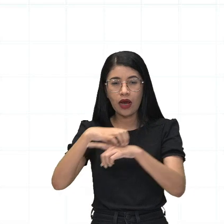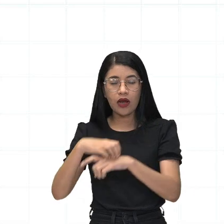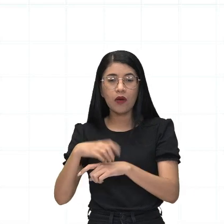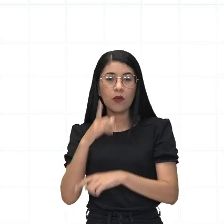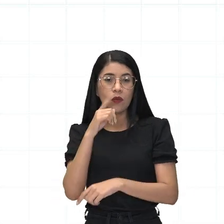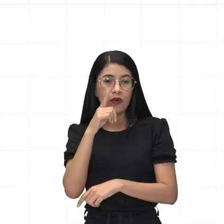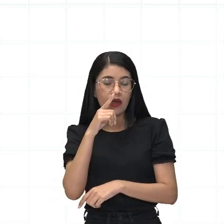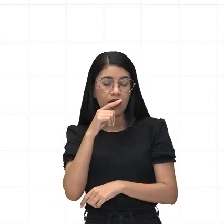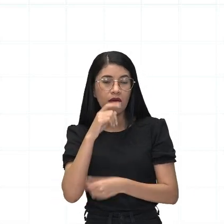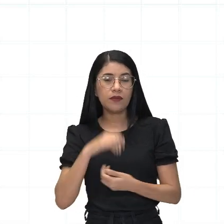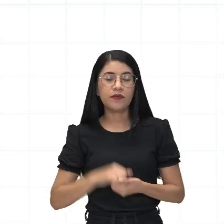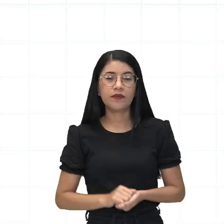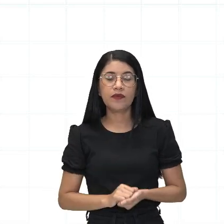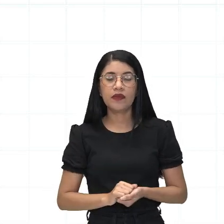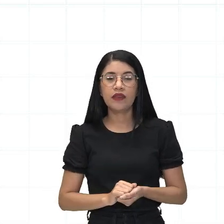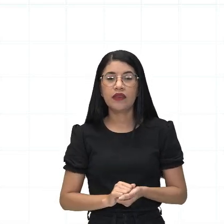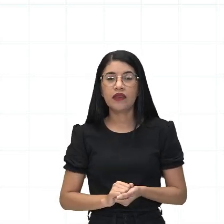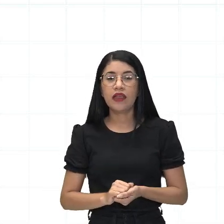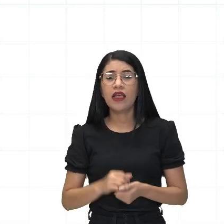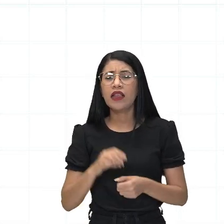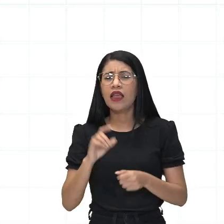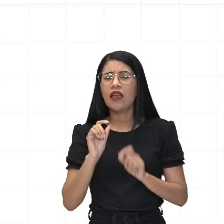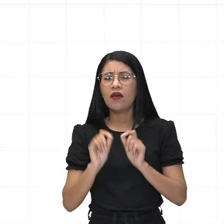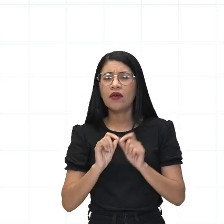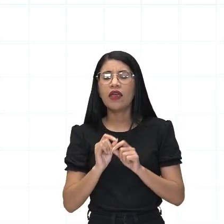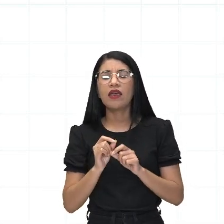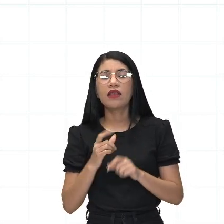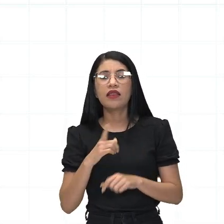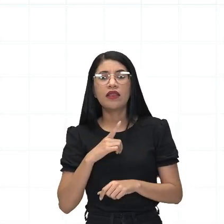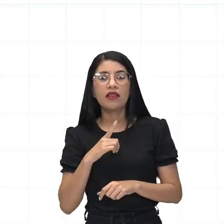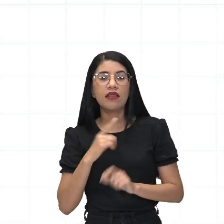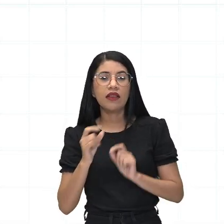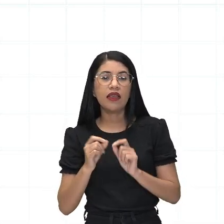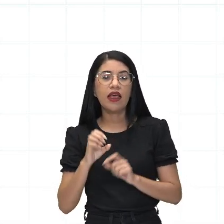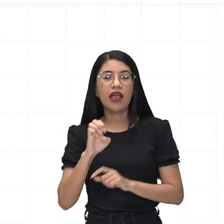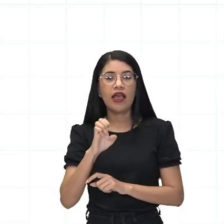O caracol, que é um vetor que participa da